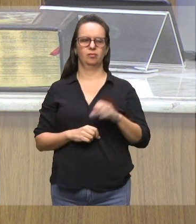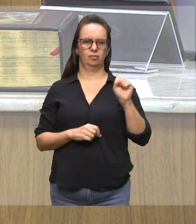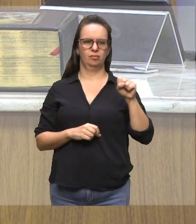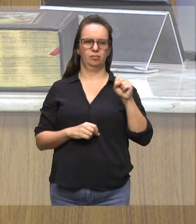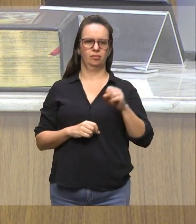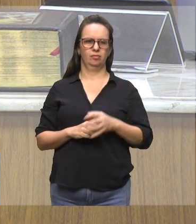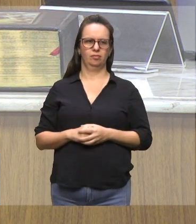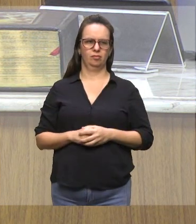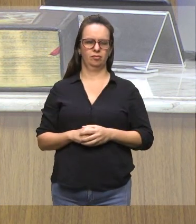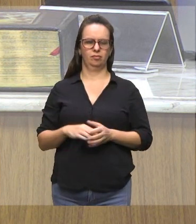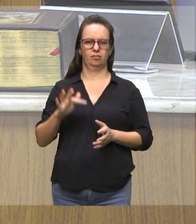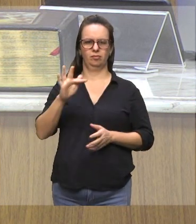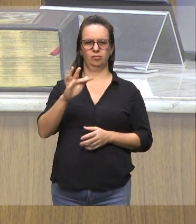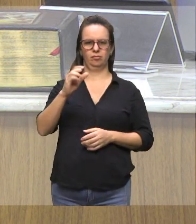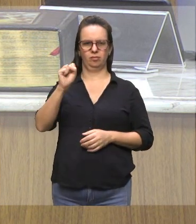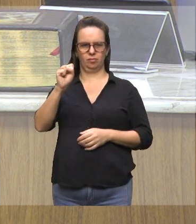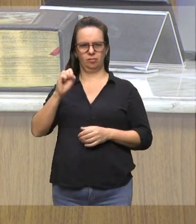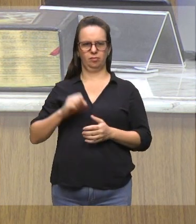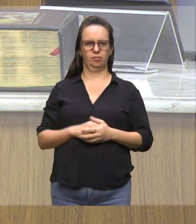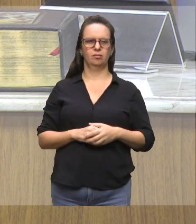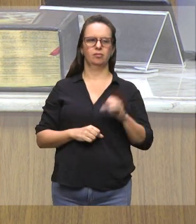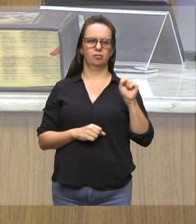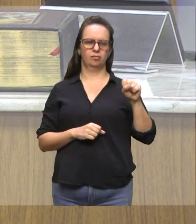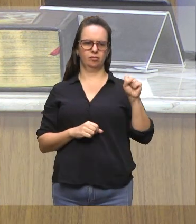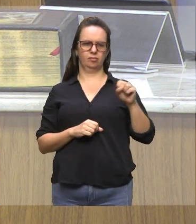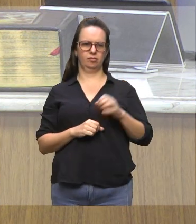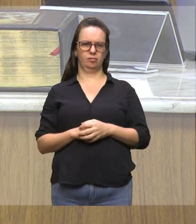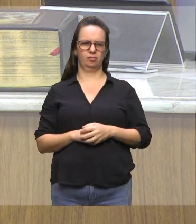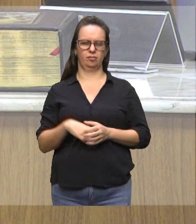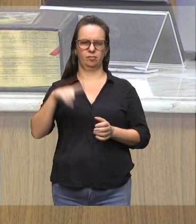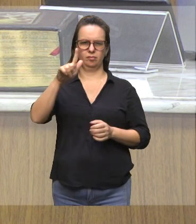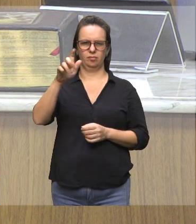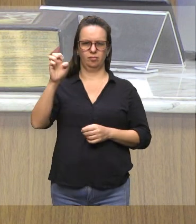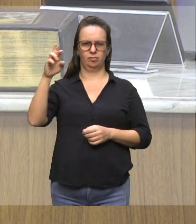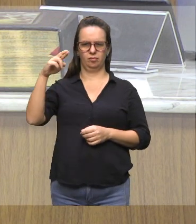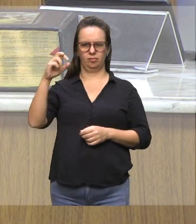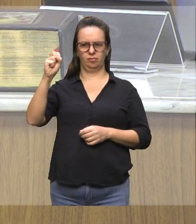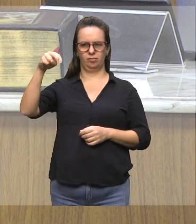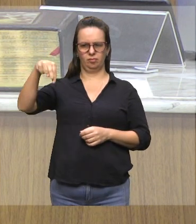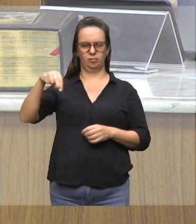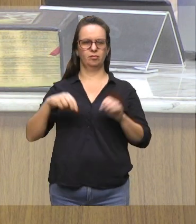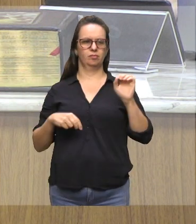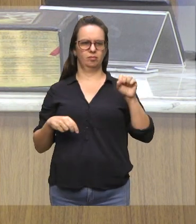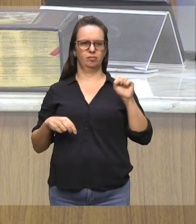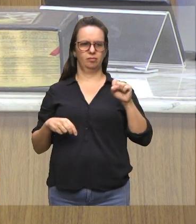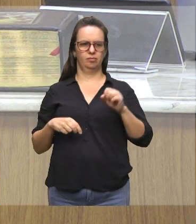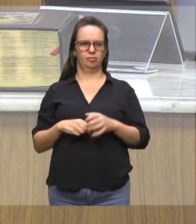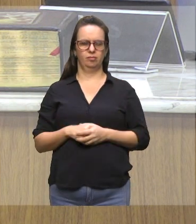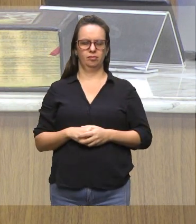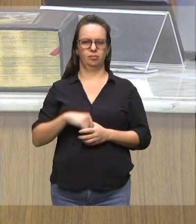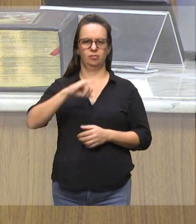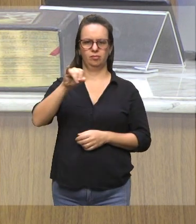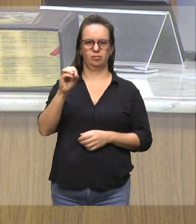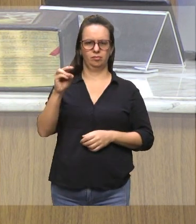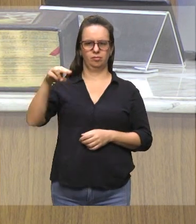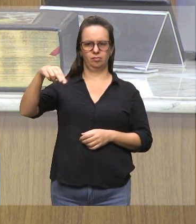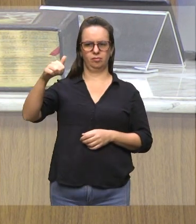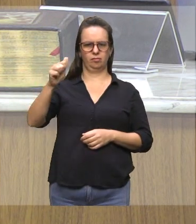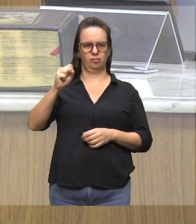sim. Fernando Pereira Cirque Júnior vota sim. Gerson Alves de Souza. Voto sim. Jonas Campos de